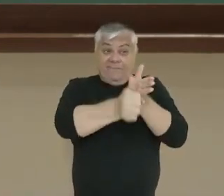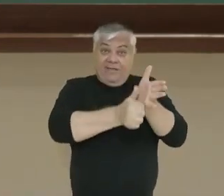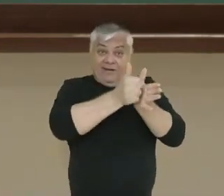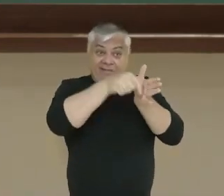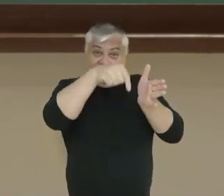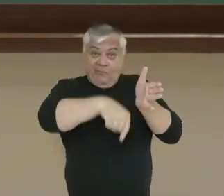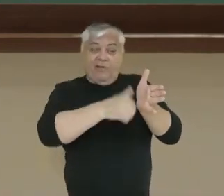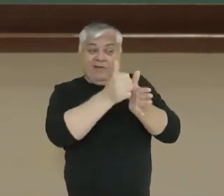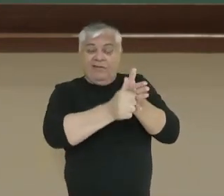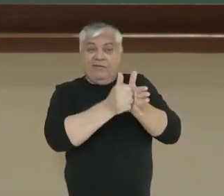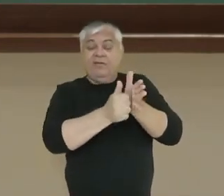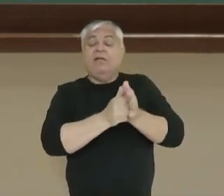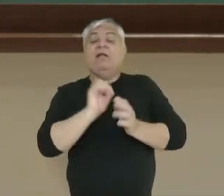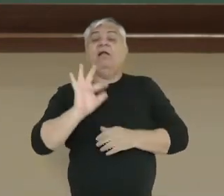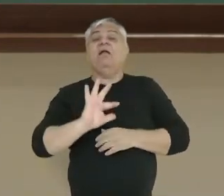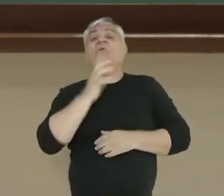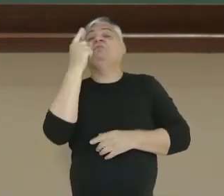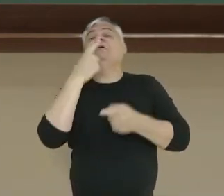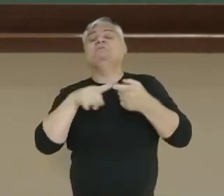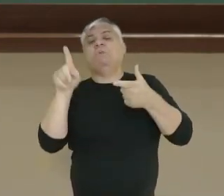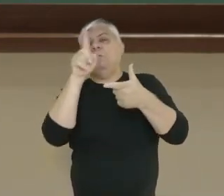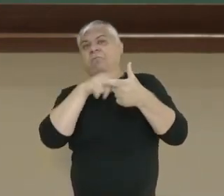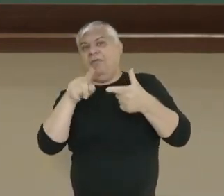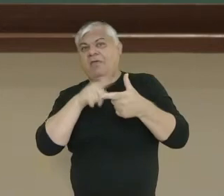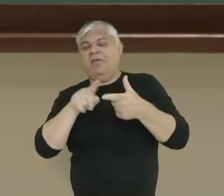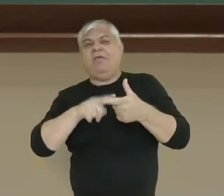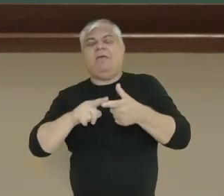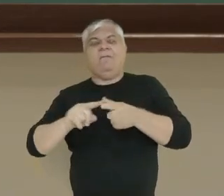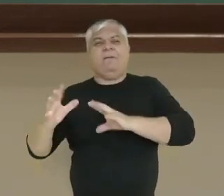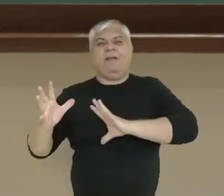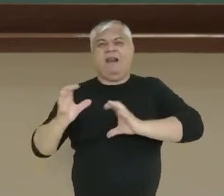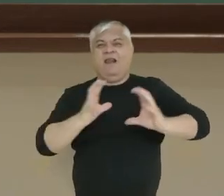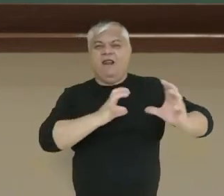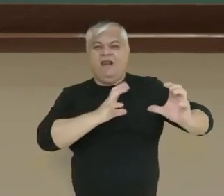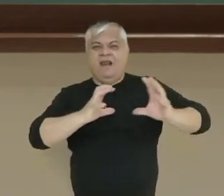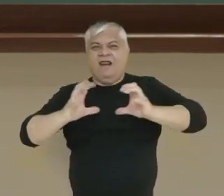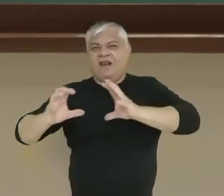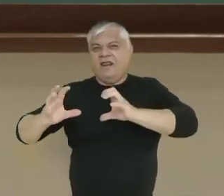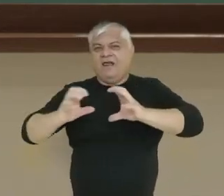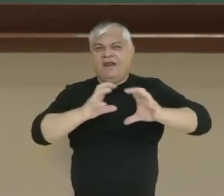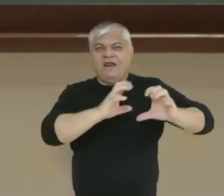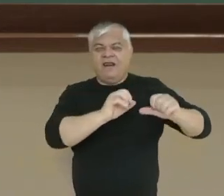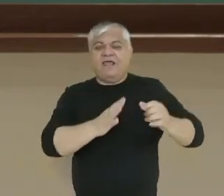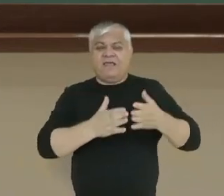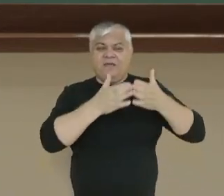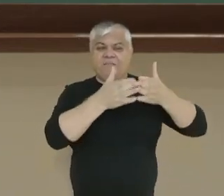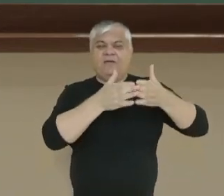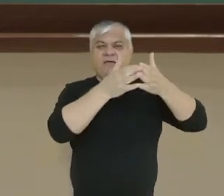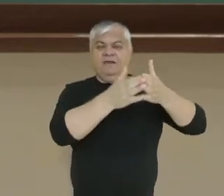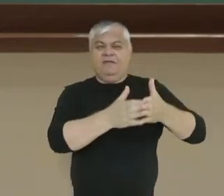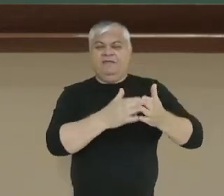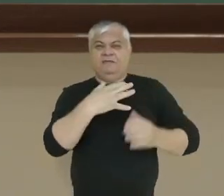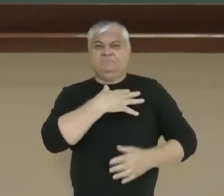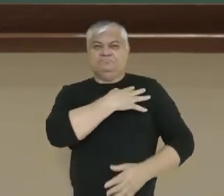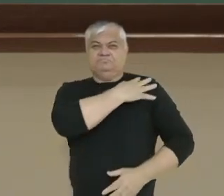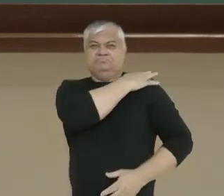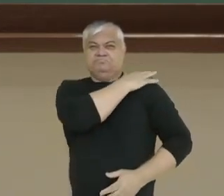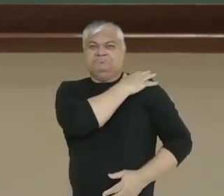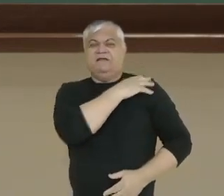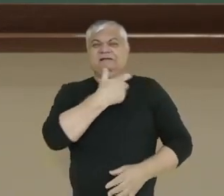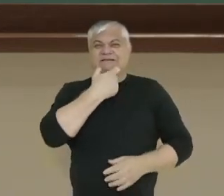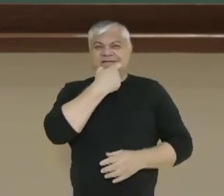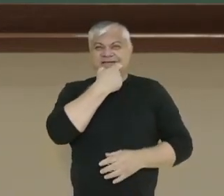acontecer um conflito, inclusive, entre a marinha inglesa e navios de tráfico